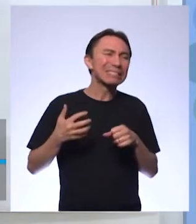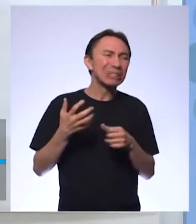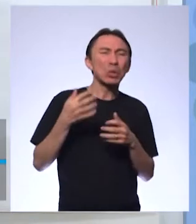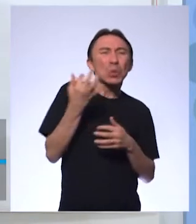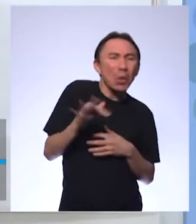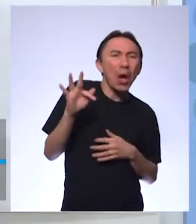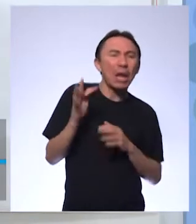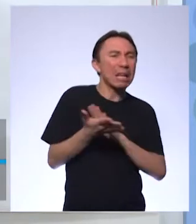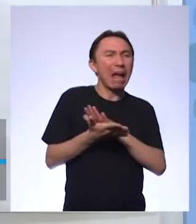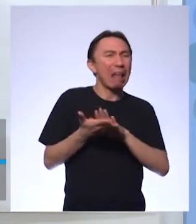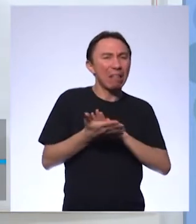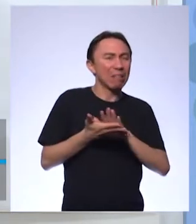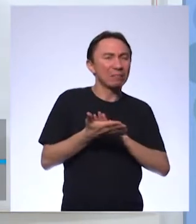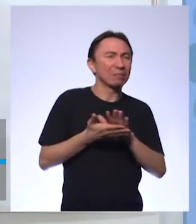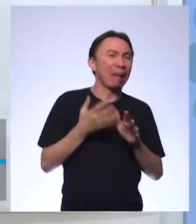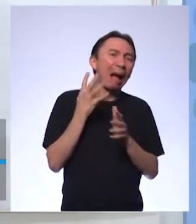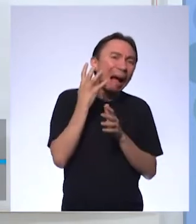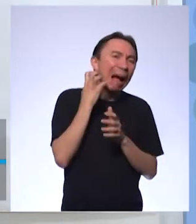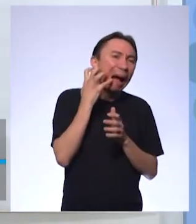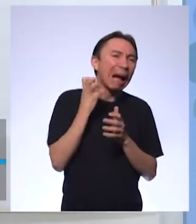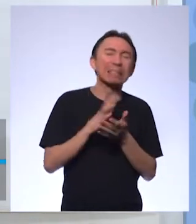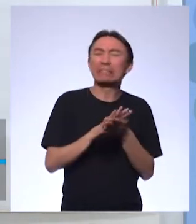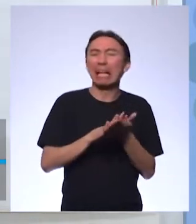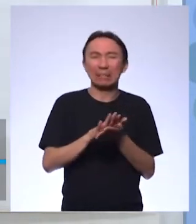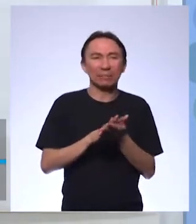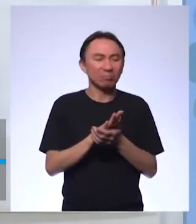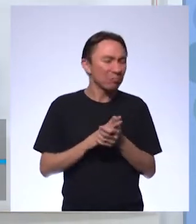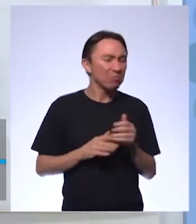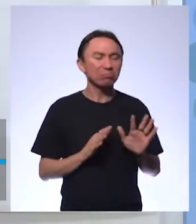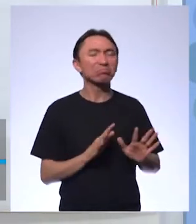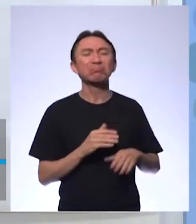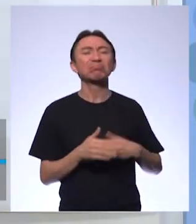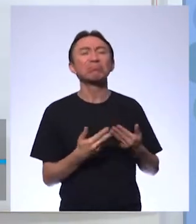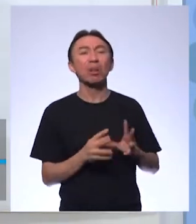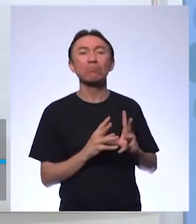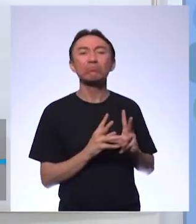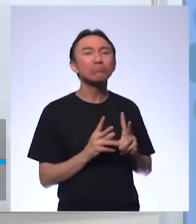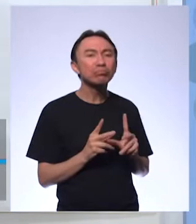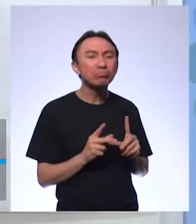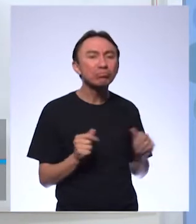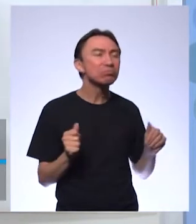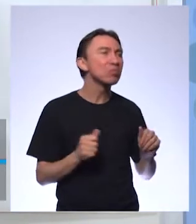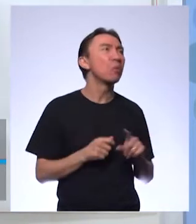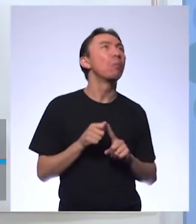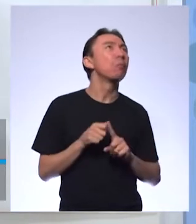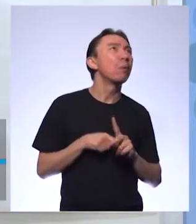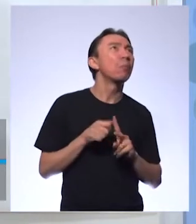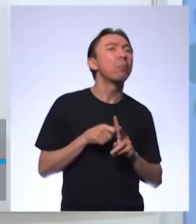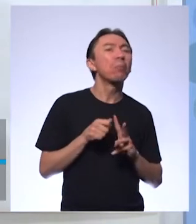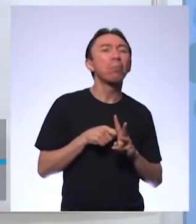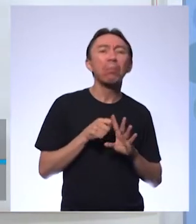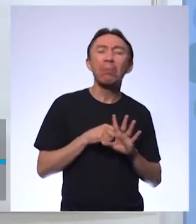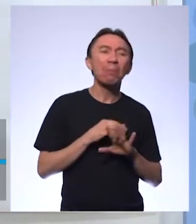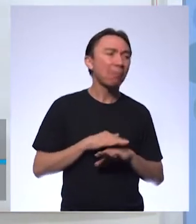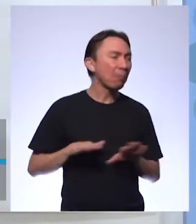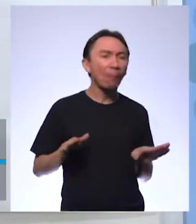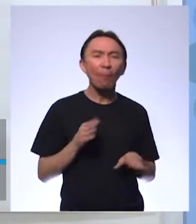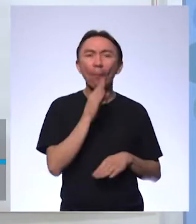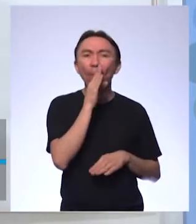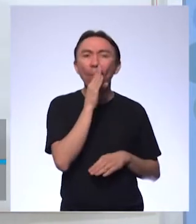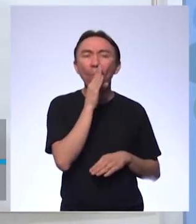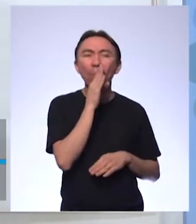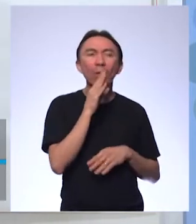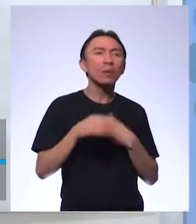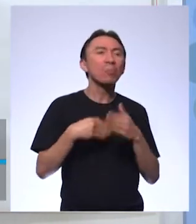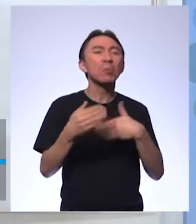vou no médico, vai enrolando, não vai no médico, some. Tá? Aí pode durar 1 mês, 2 meses, 3 meses, nada mais acontece. De repente o